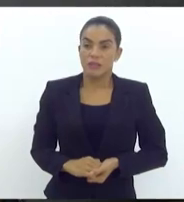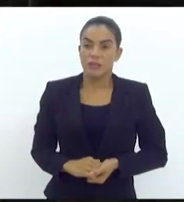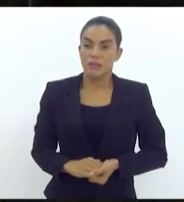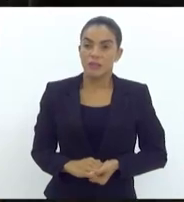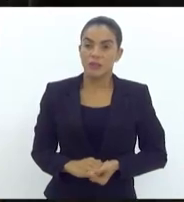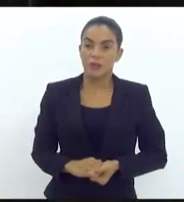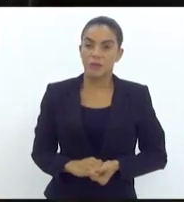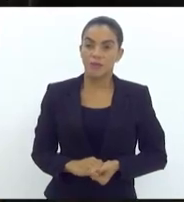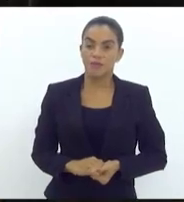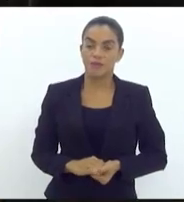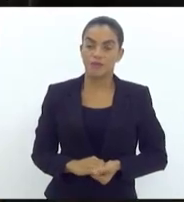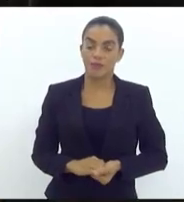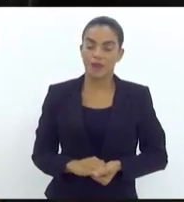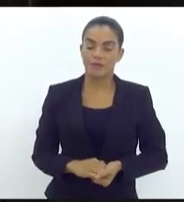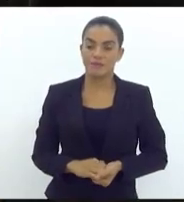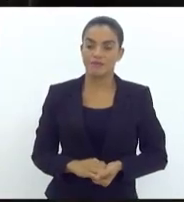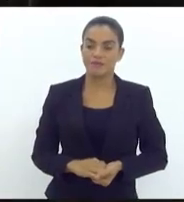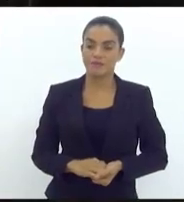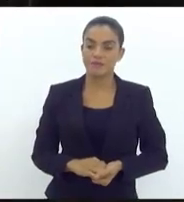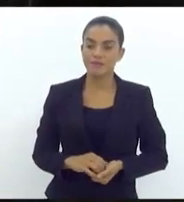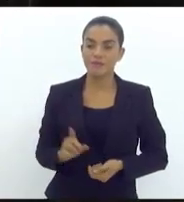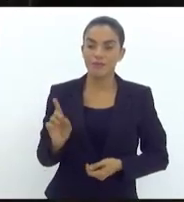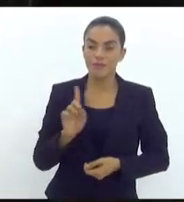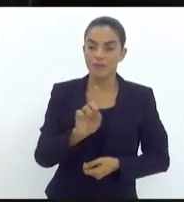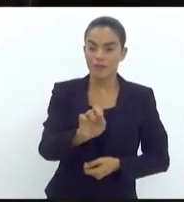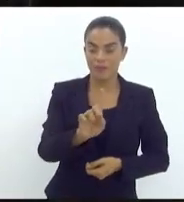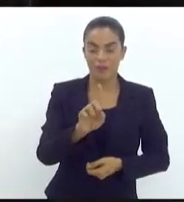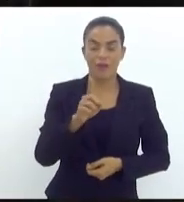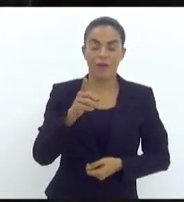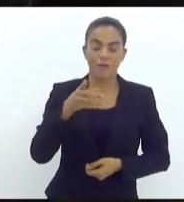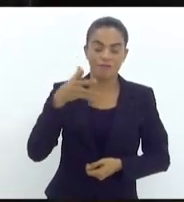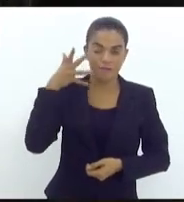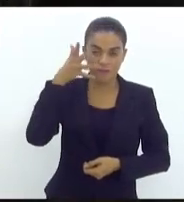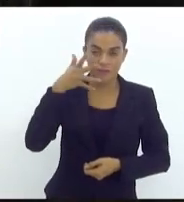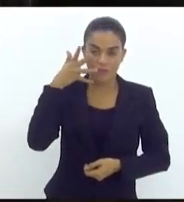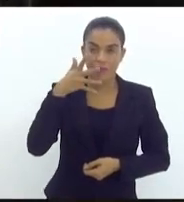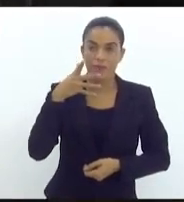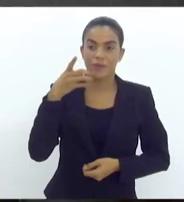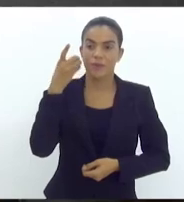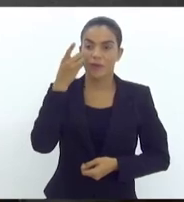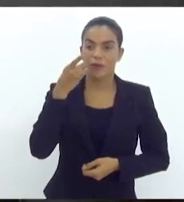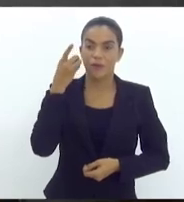o próximo hora do inscrito é o nome deputado